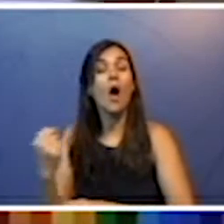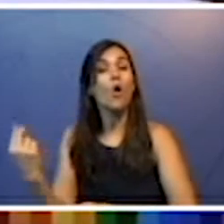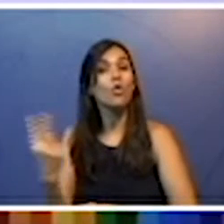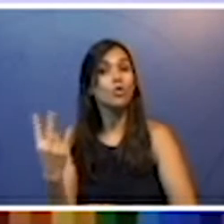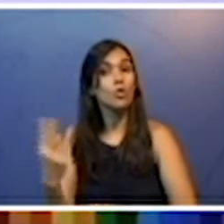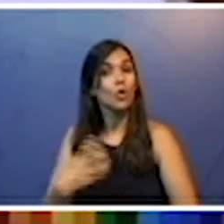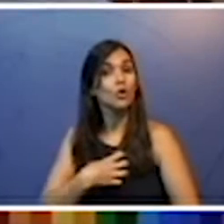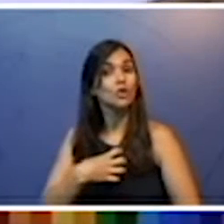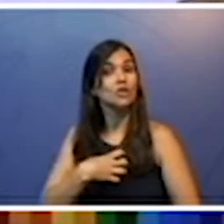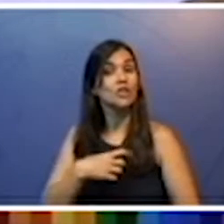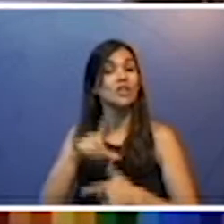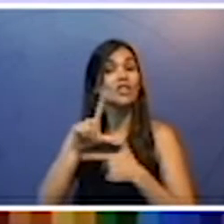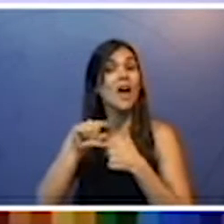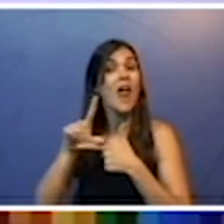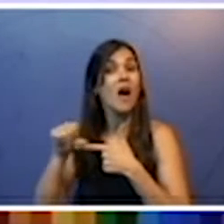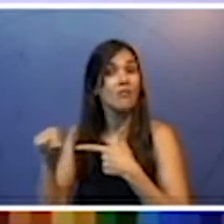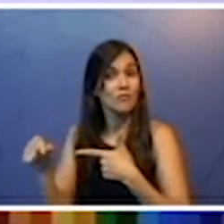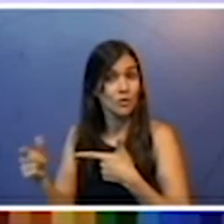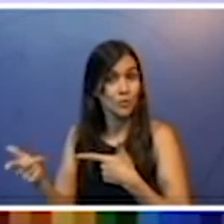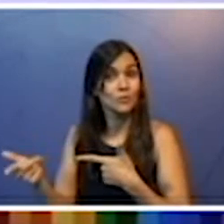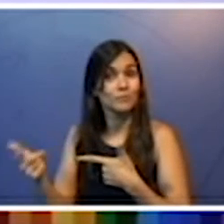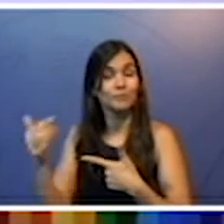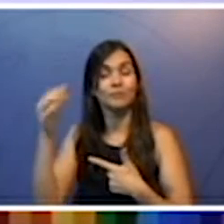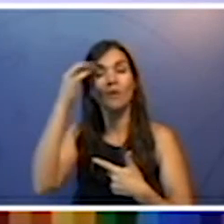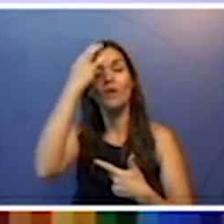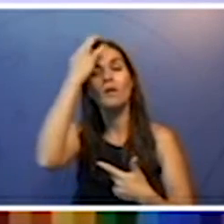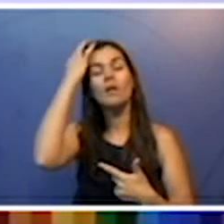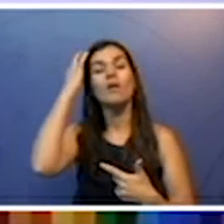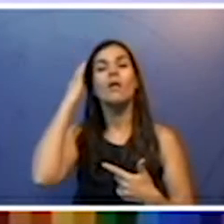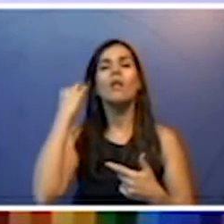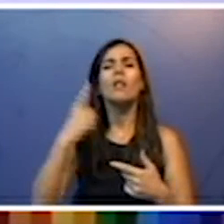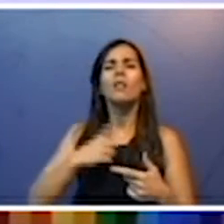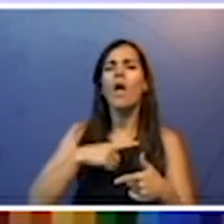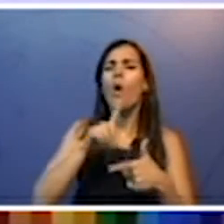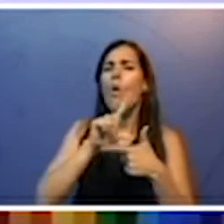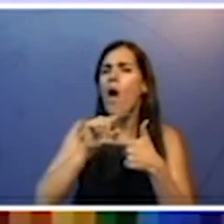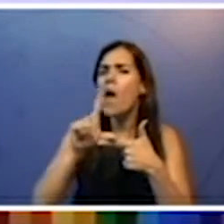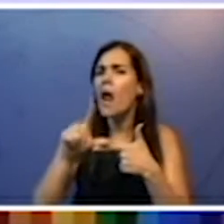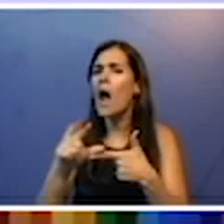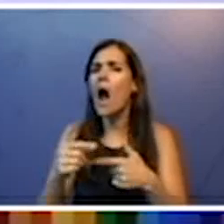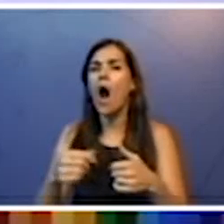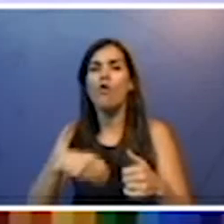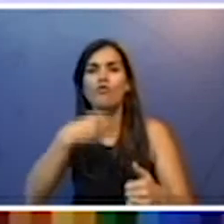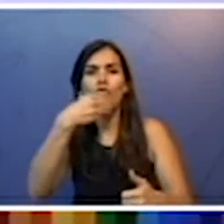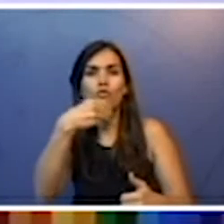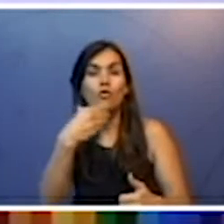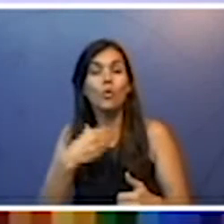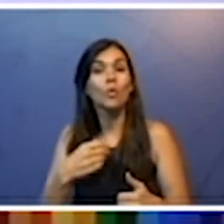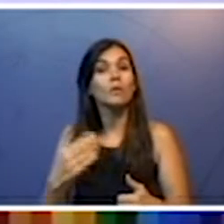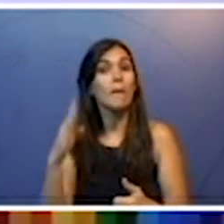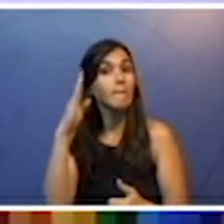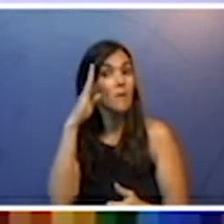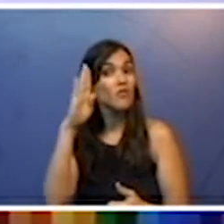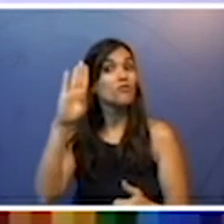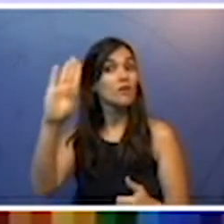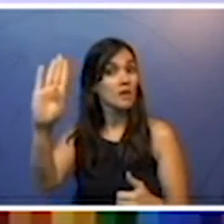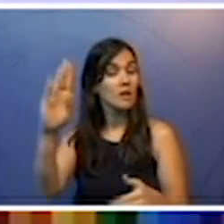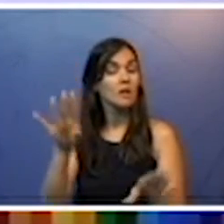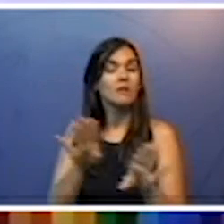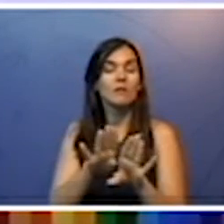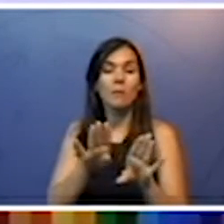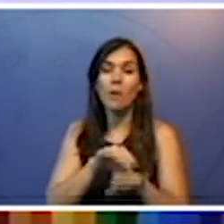de gráficos, tá? Então aqui tem os gráficos da fruta preferida e o total de alunos